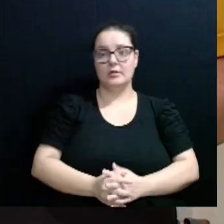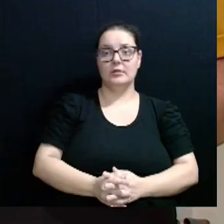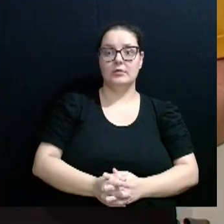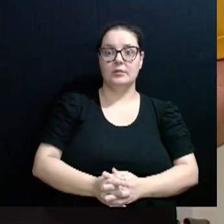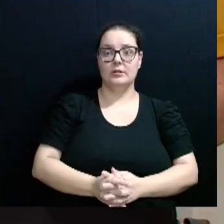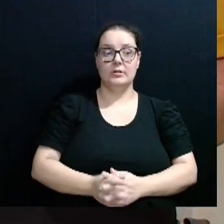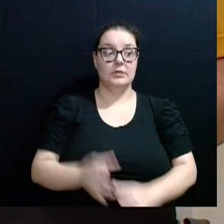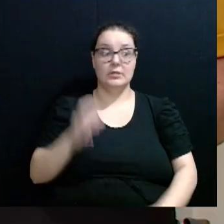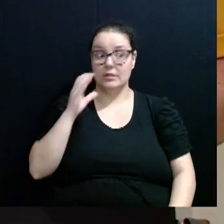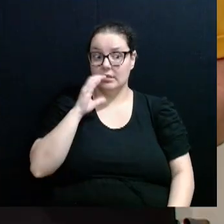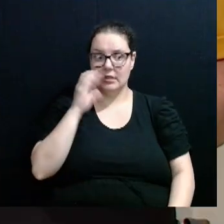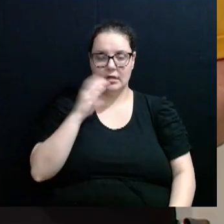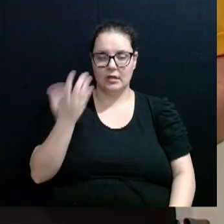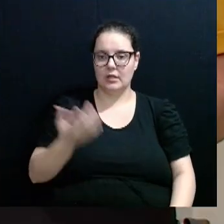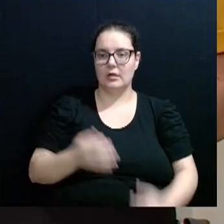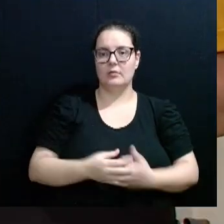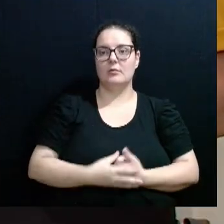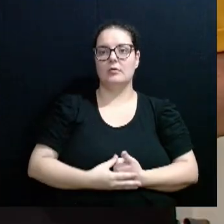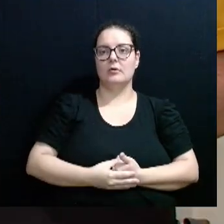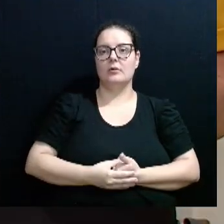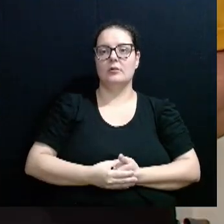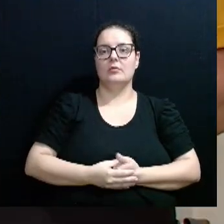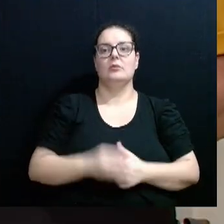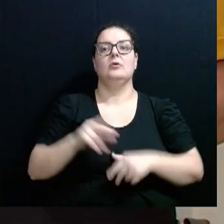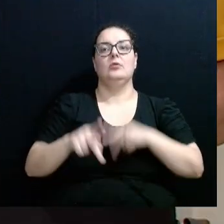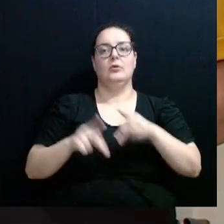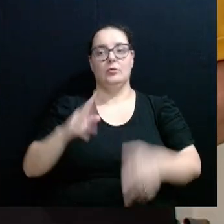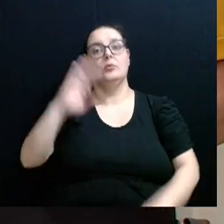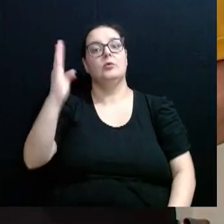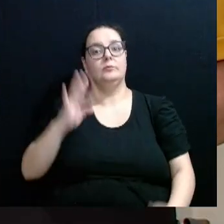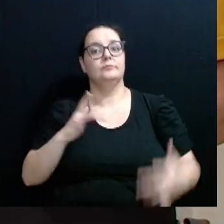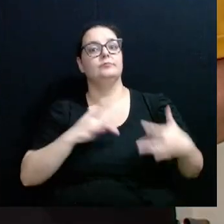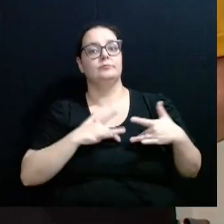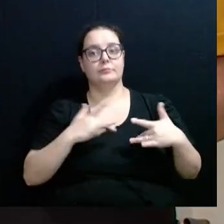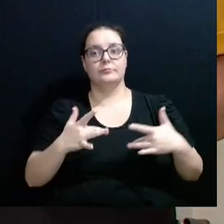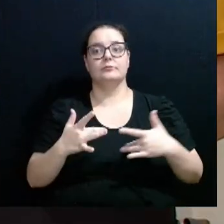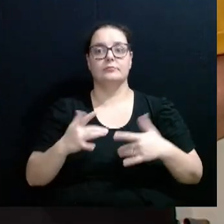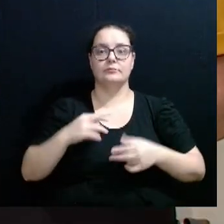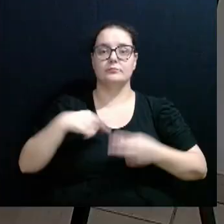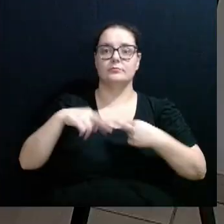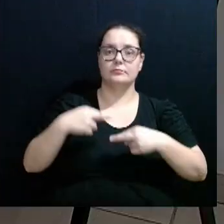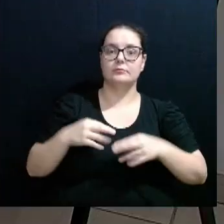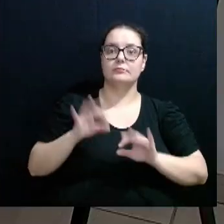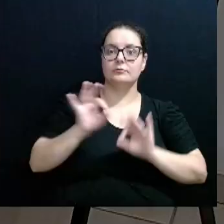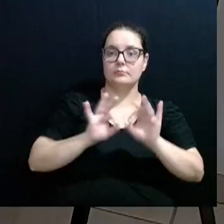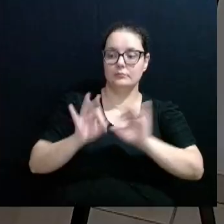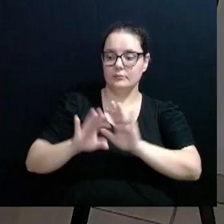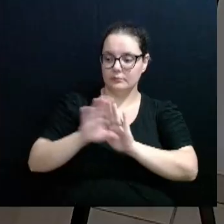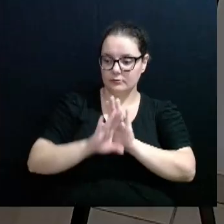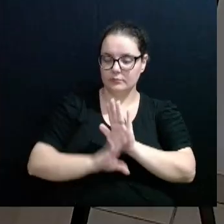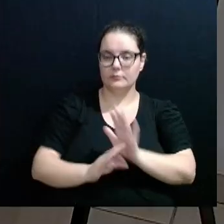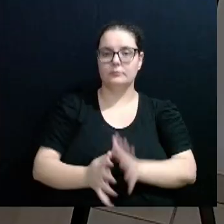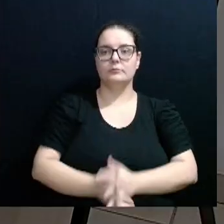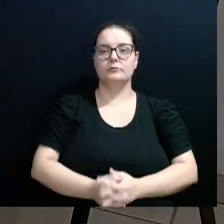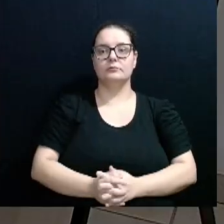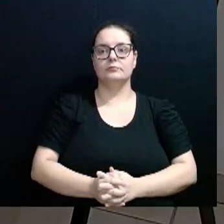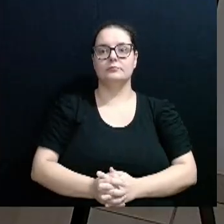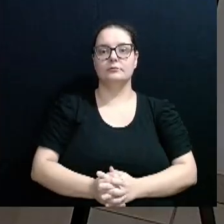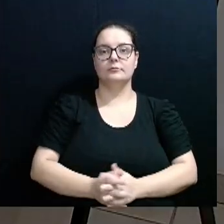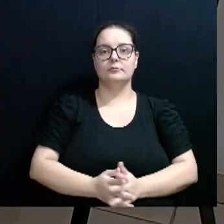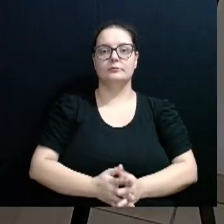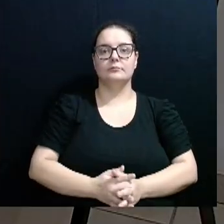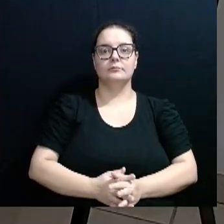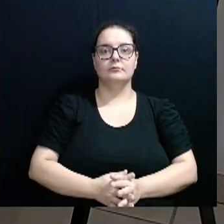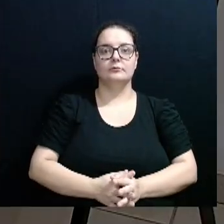o povo brasileiro é muito solidário quando se trata de uma campanha. Então vem daí. Então, captação